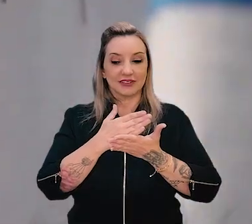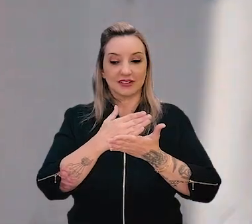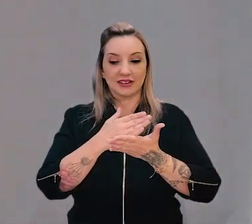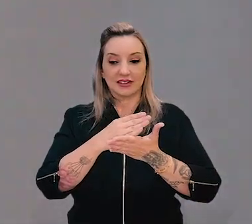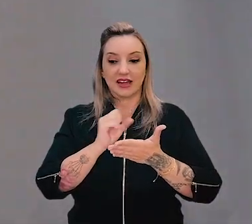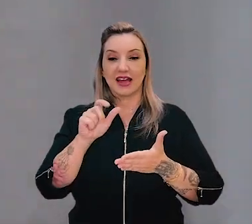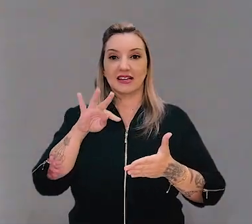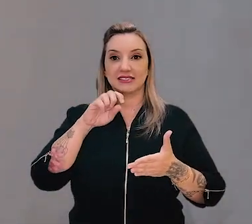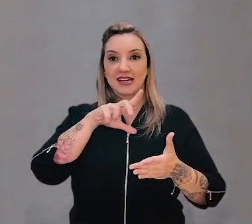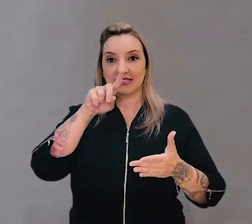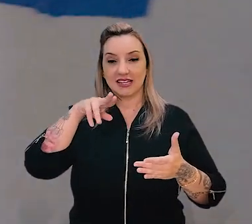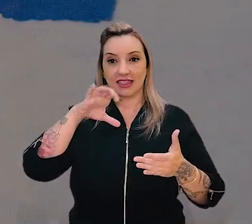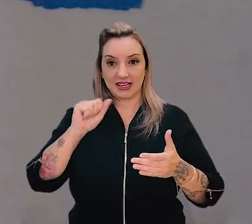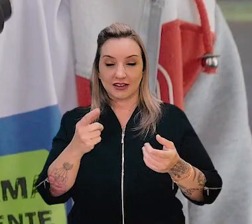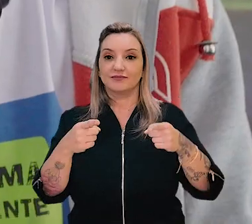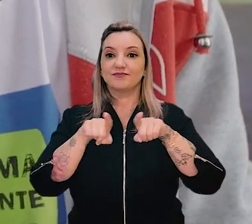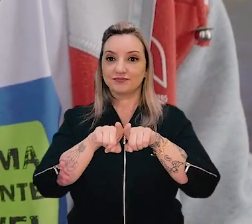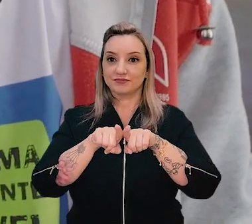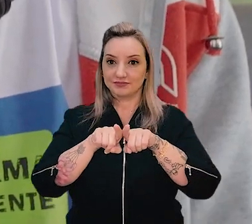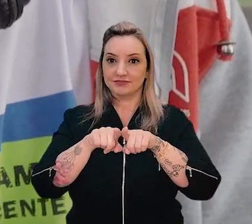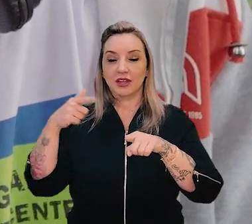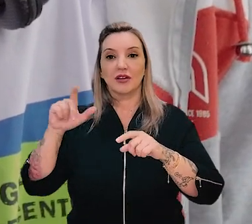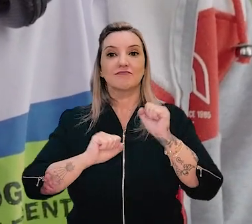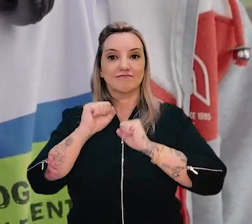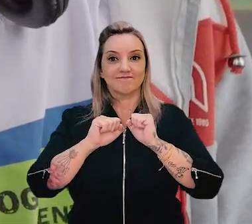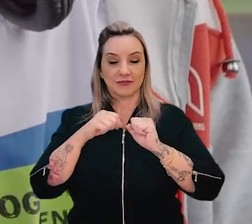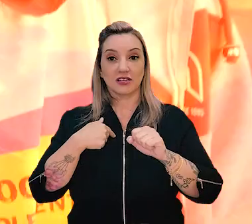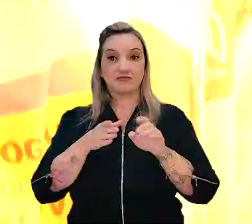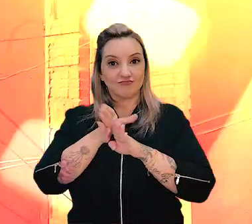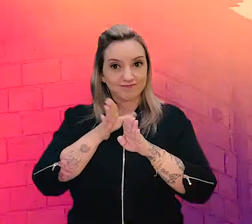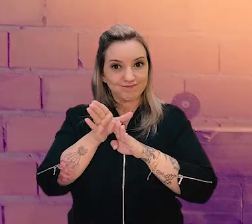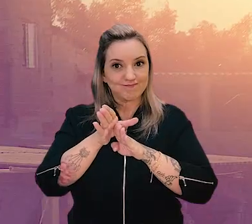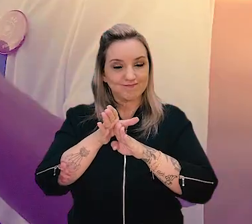AstraZeneca Global em parceria com a Plan International Brasil. E somos educadores pares.